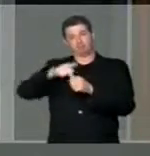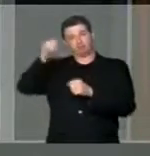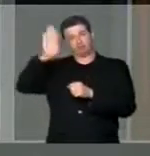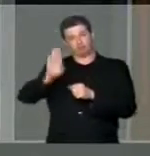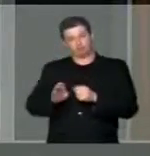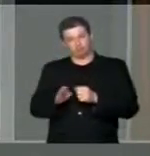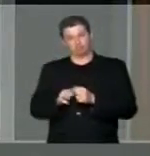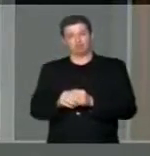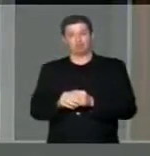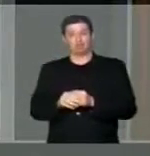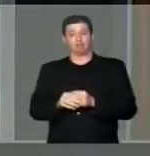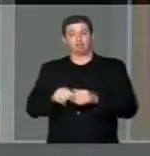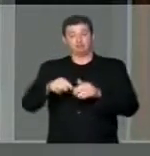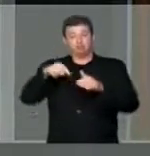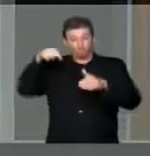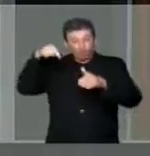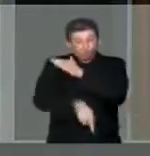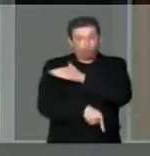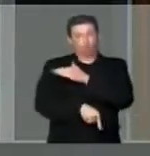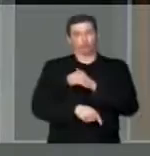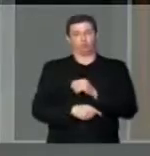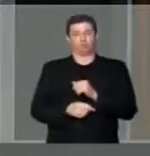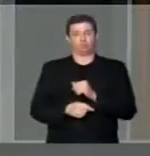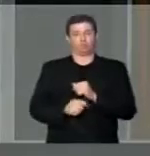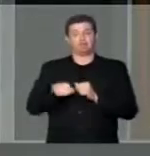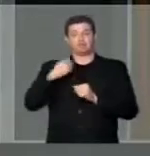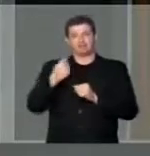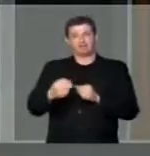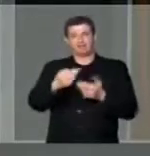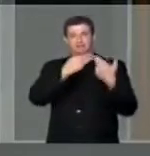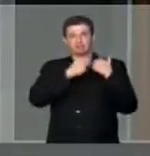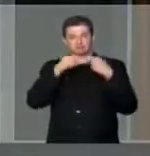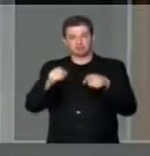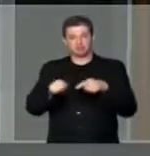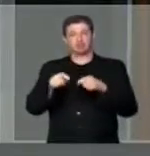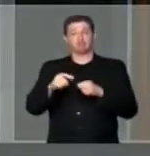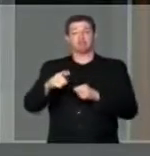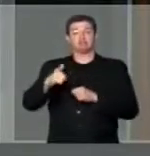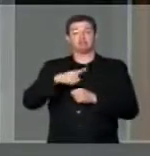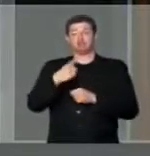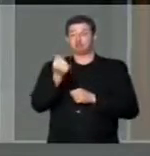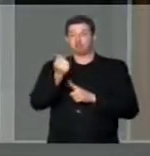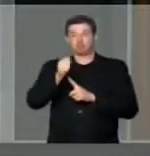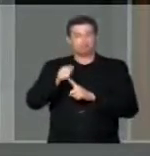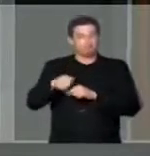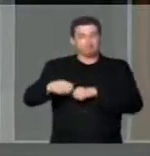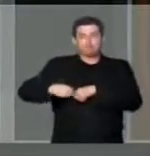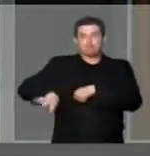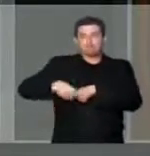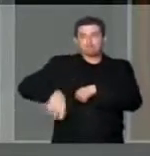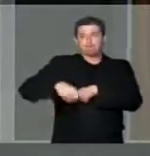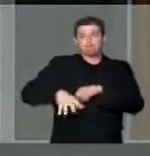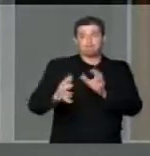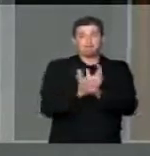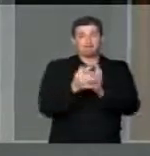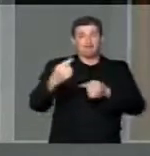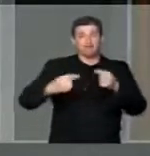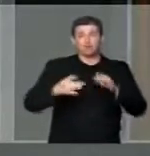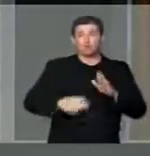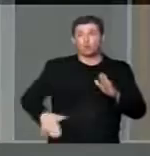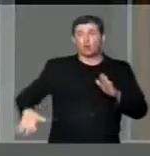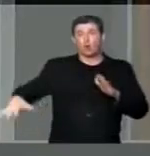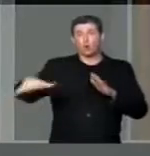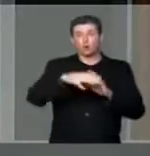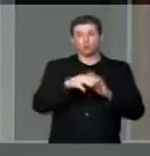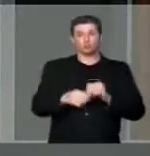e ter de ir fundo em quem era responsável pela corrupção, se o dinheiro irrigava todos os partidos, se o dinheiro da